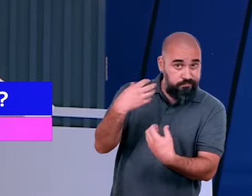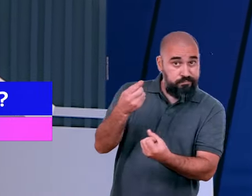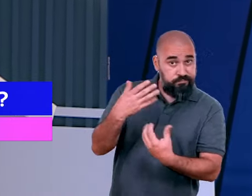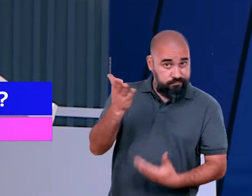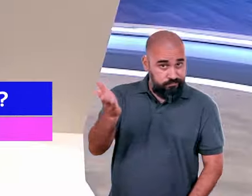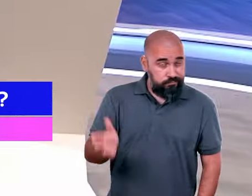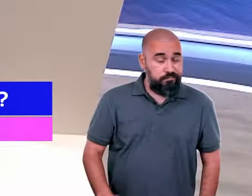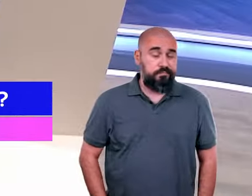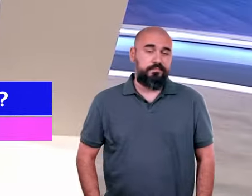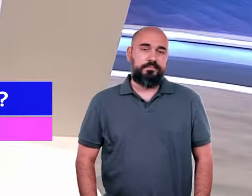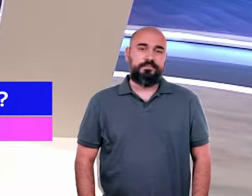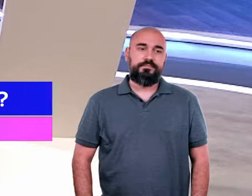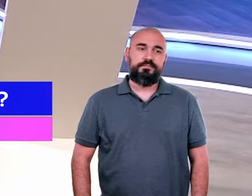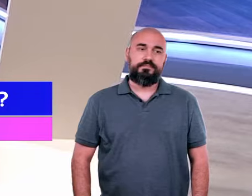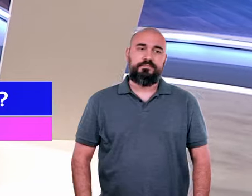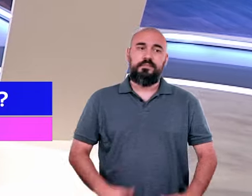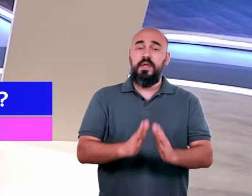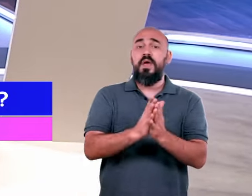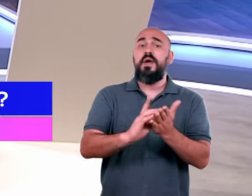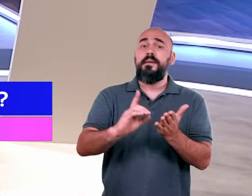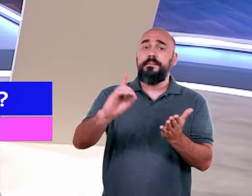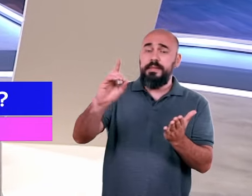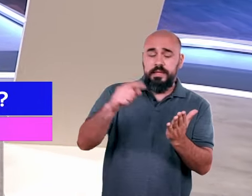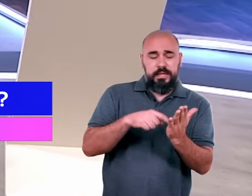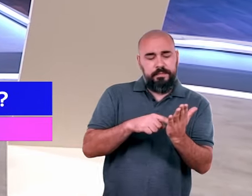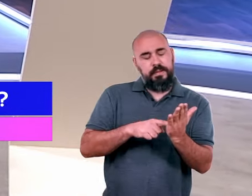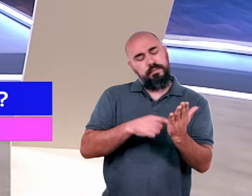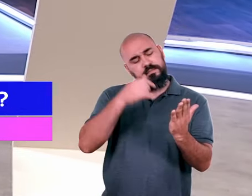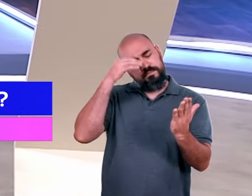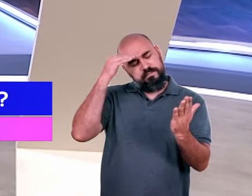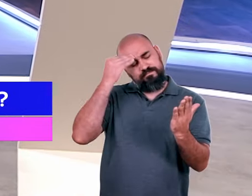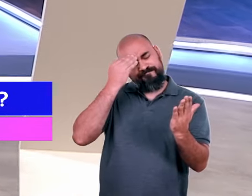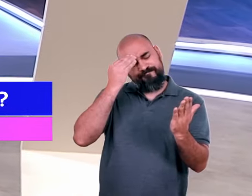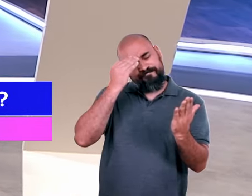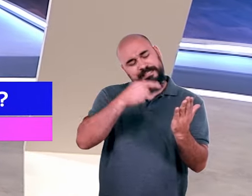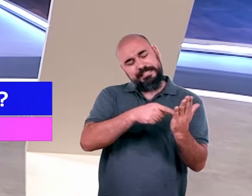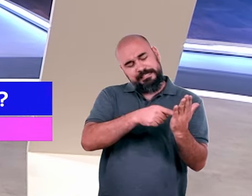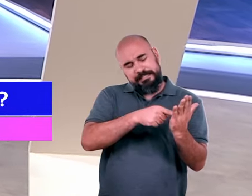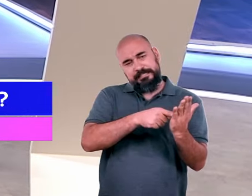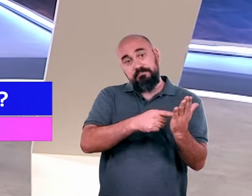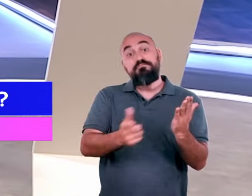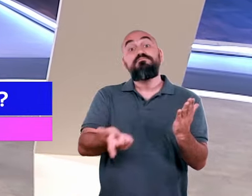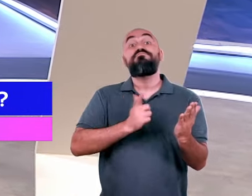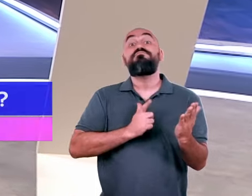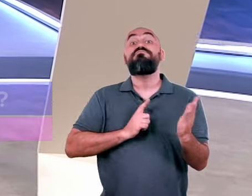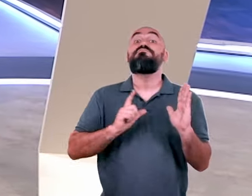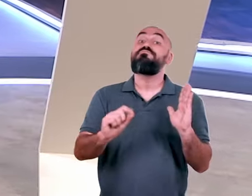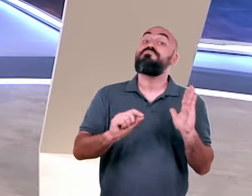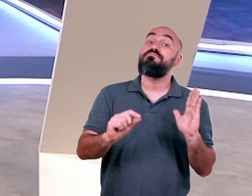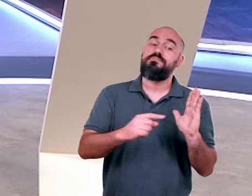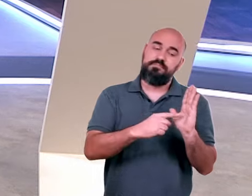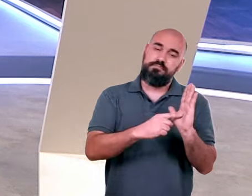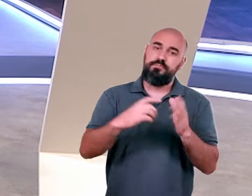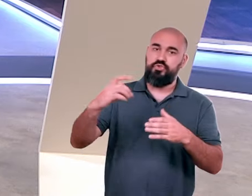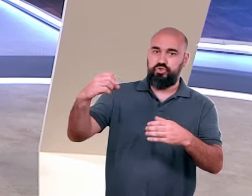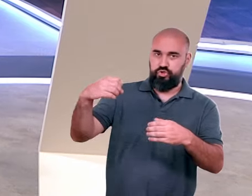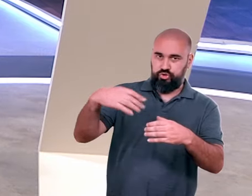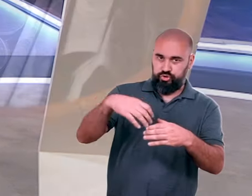ensinando. Na Bíblia, nós entendemos que existe um